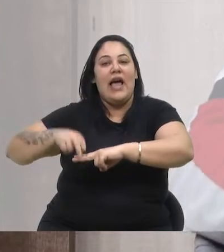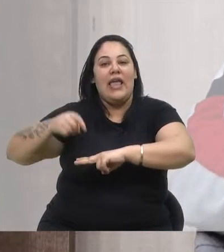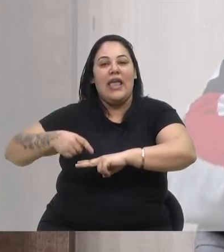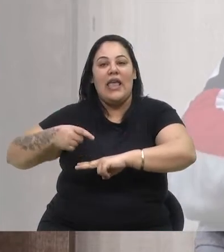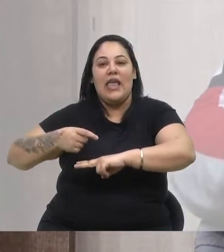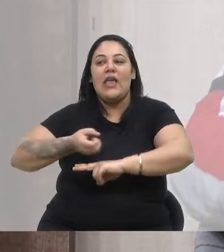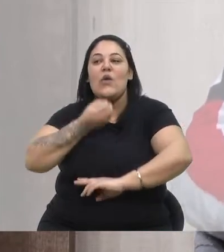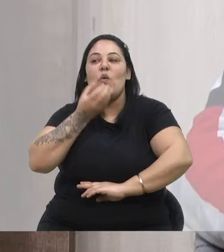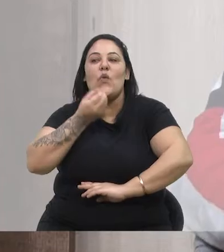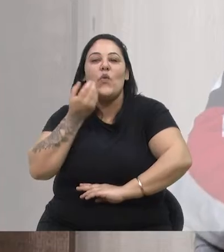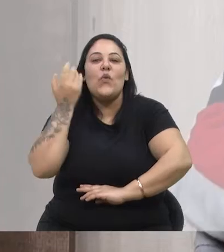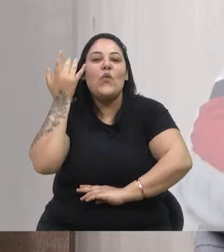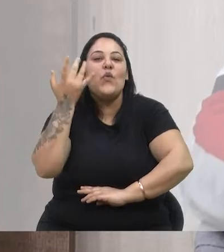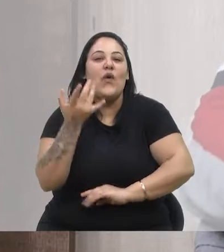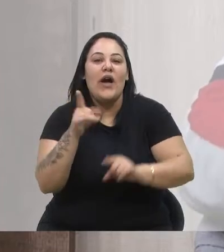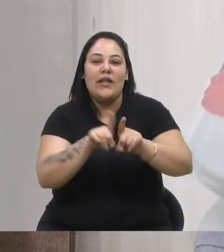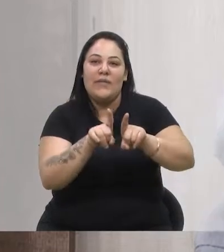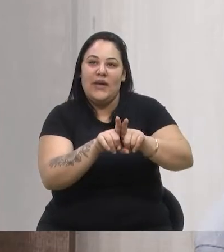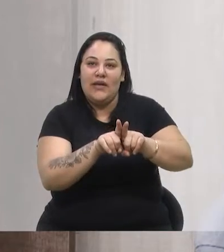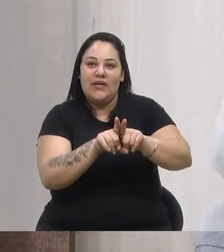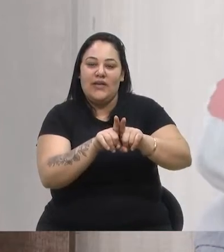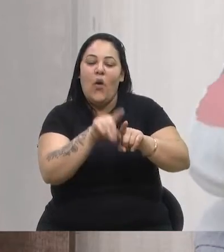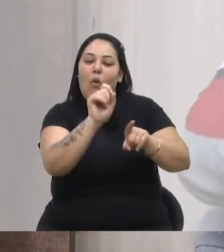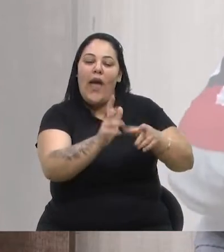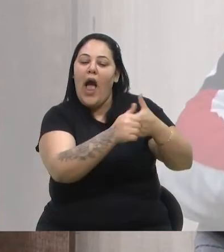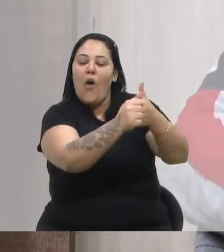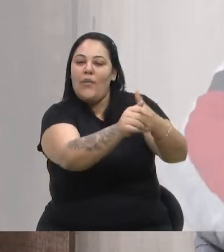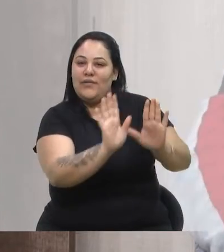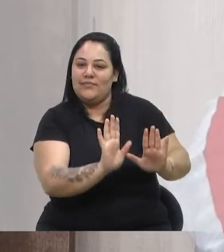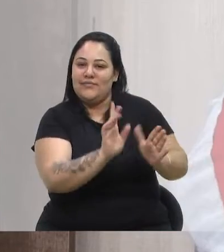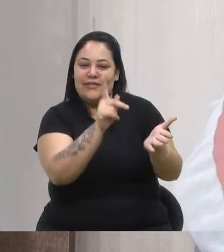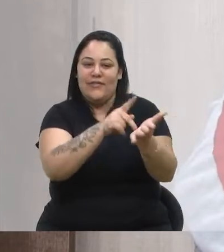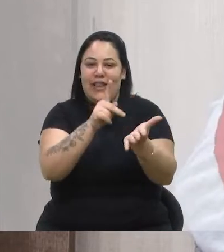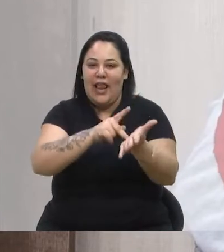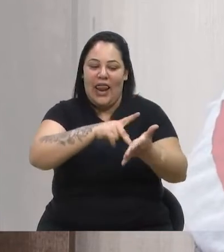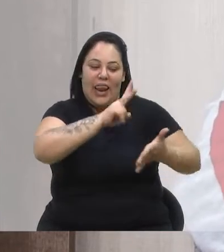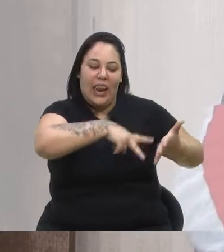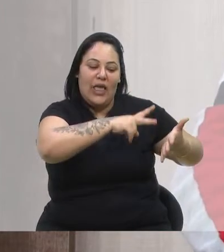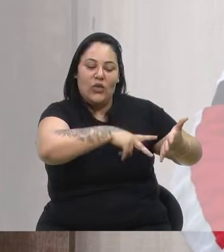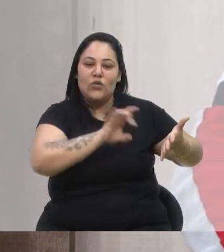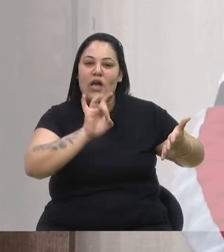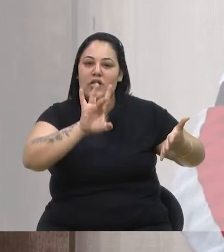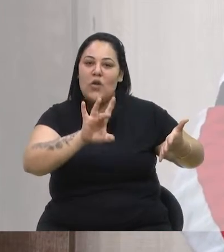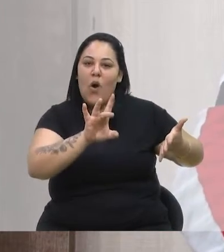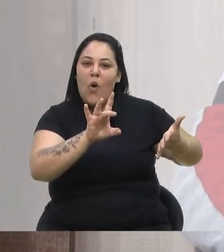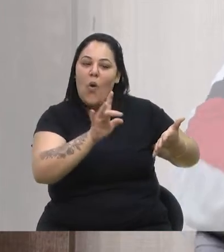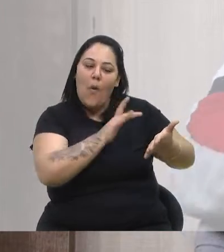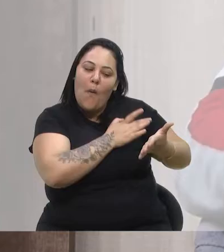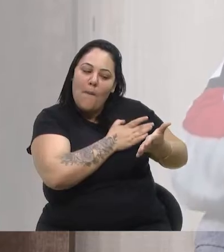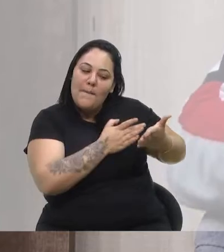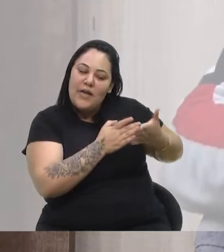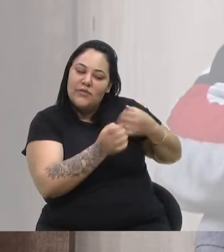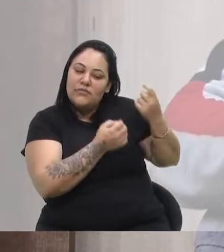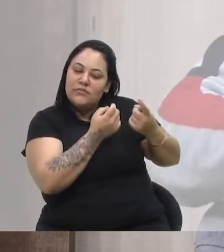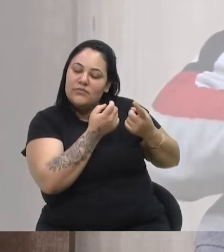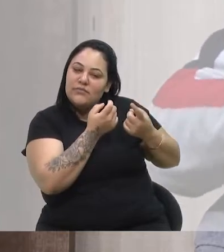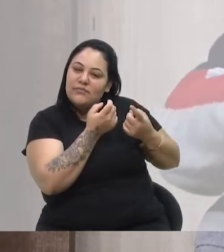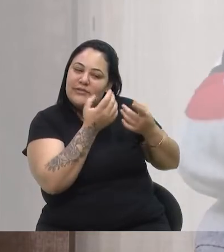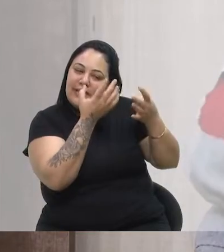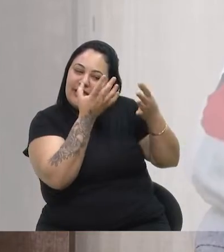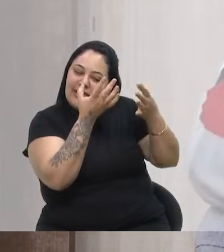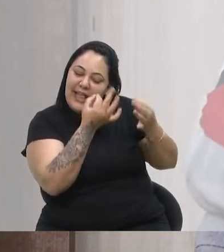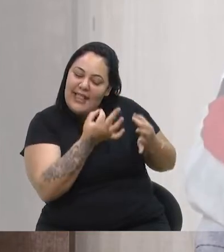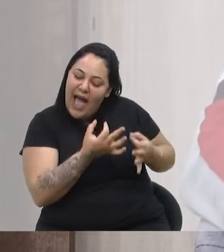aqui e contar a história para o próprio autor ou para quem está acompanhando. Na verdade, a leitura é só um ponto de partida para